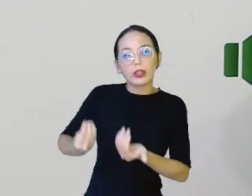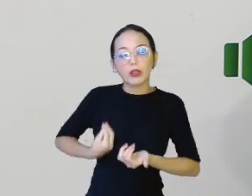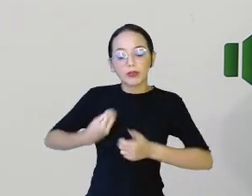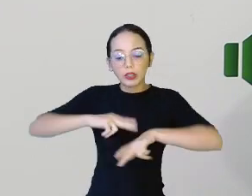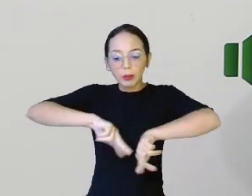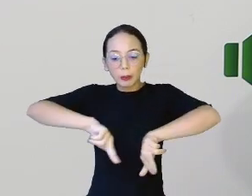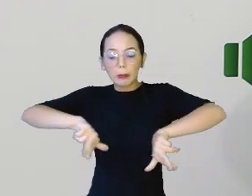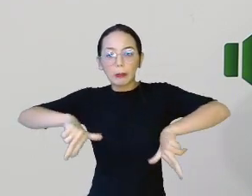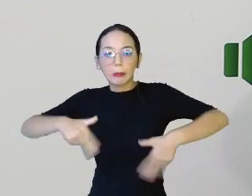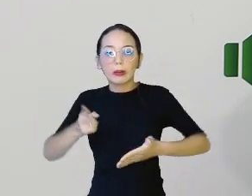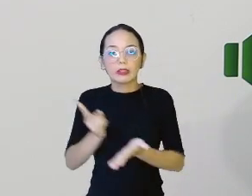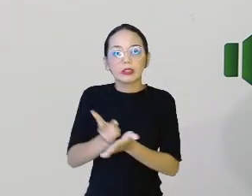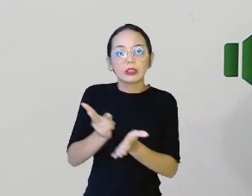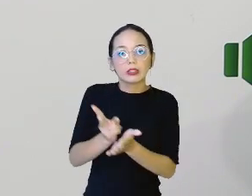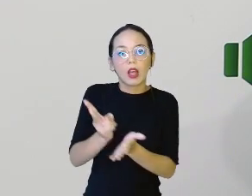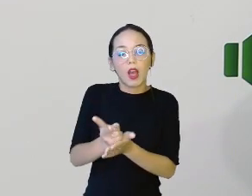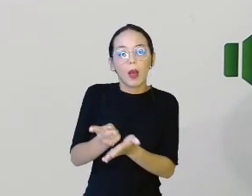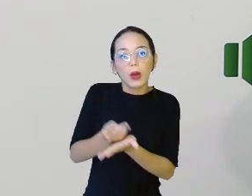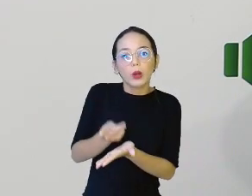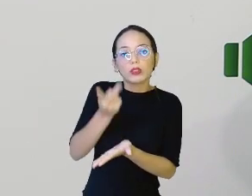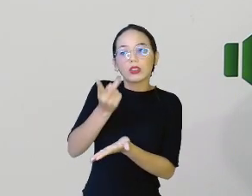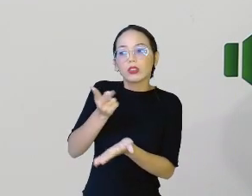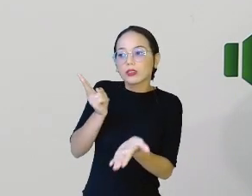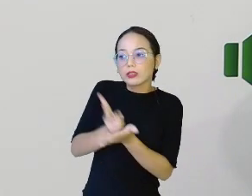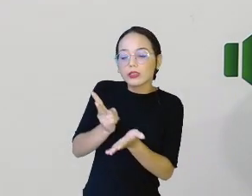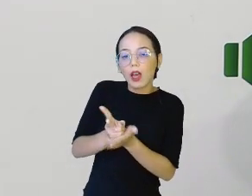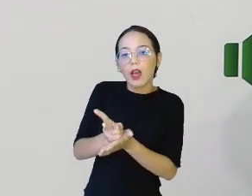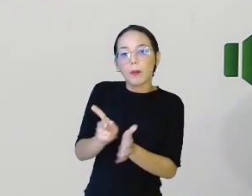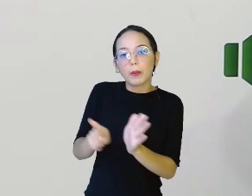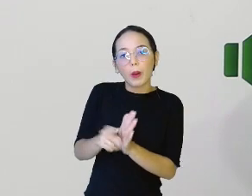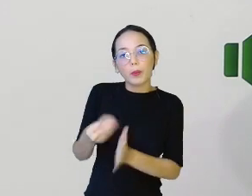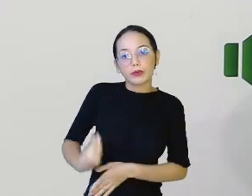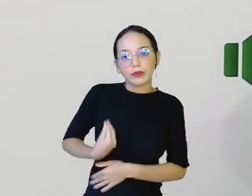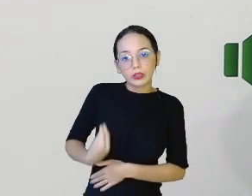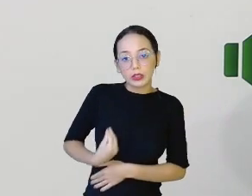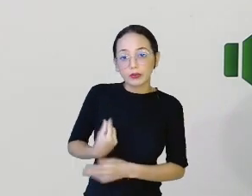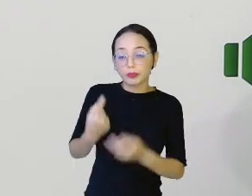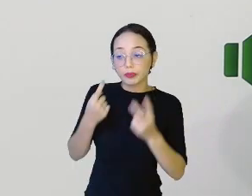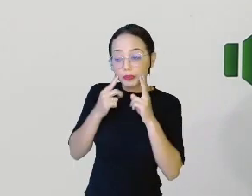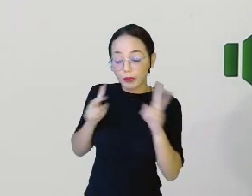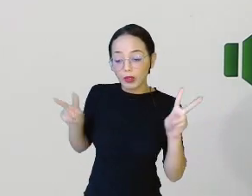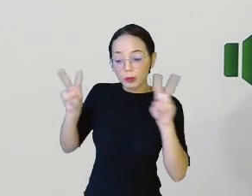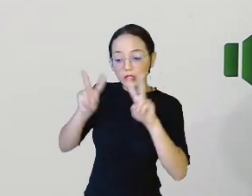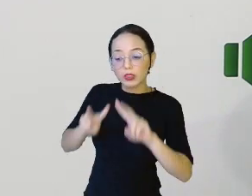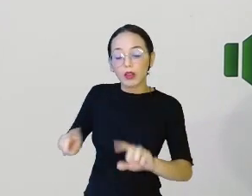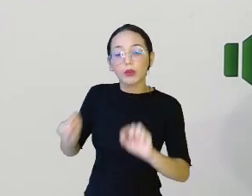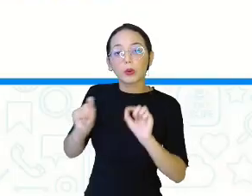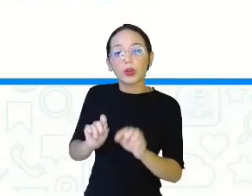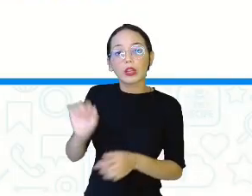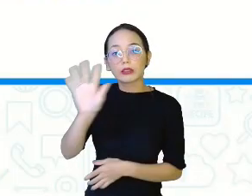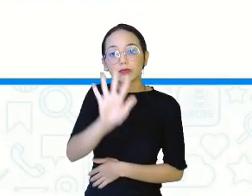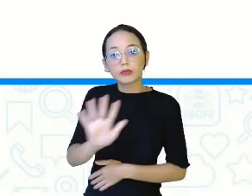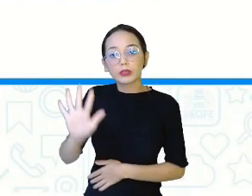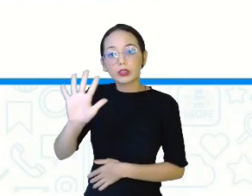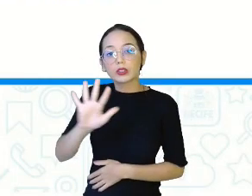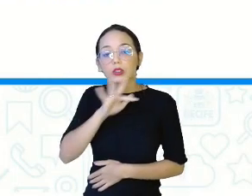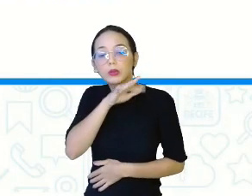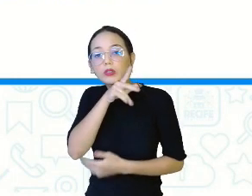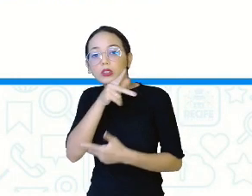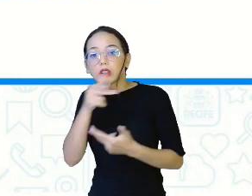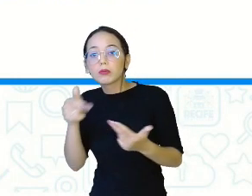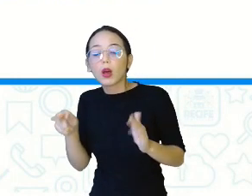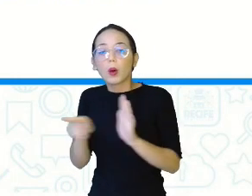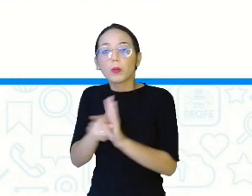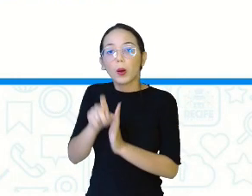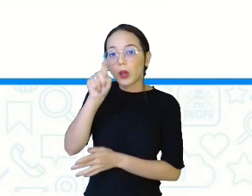biodiversidade estará sempre acontecendo, estará sempre existindo. Você observa aqui a imagem desses animais, que é a